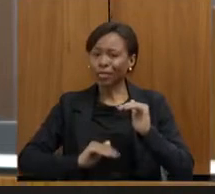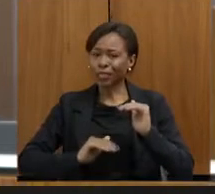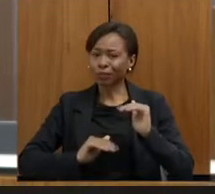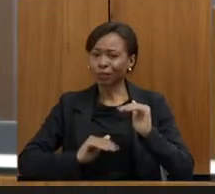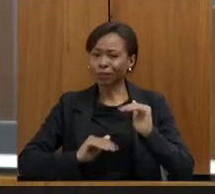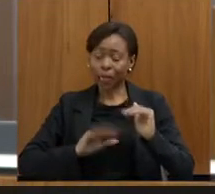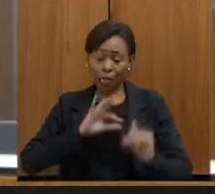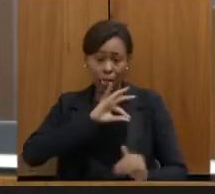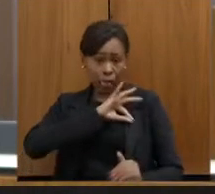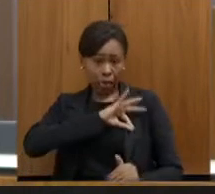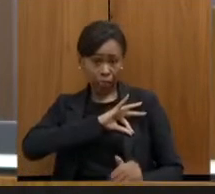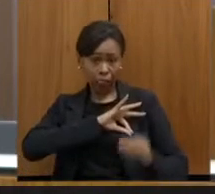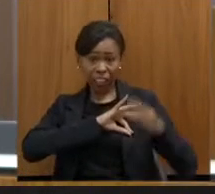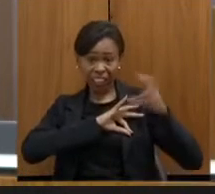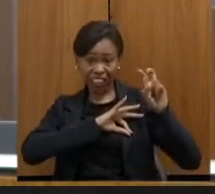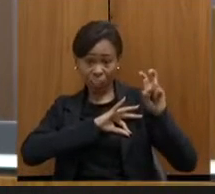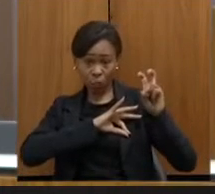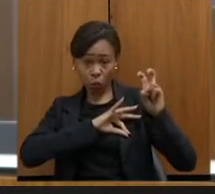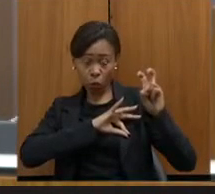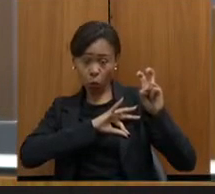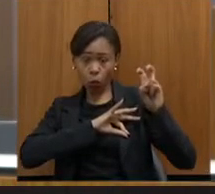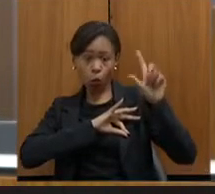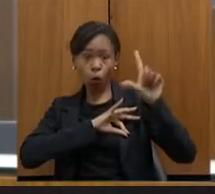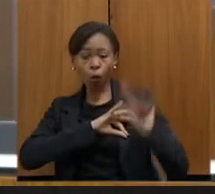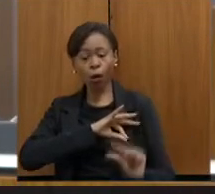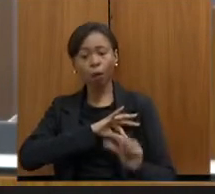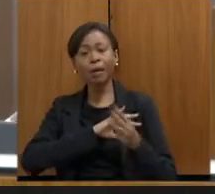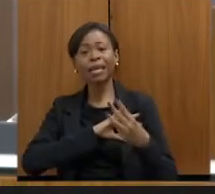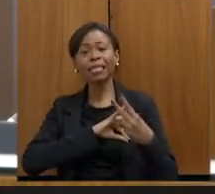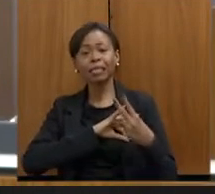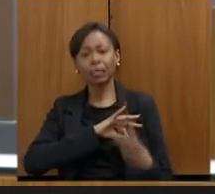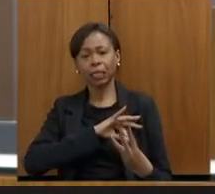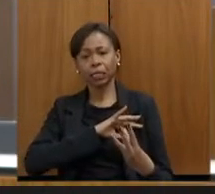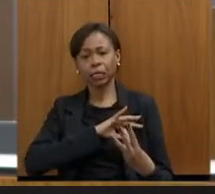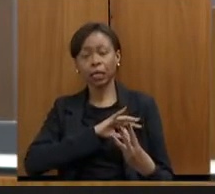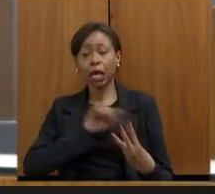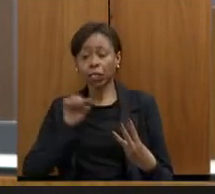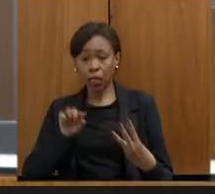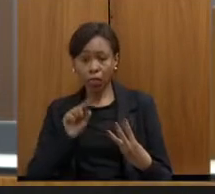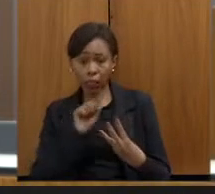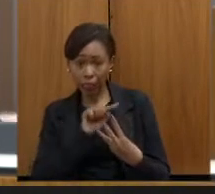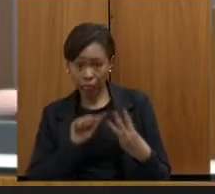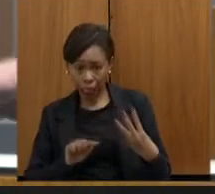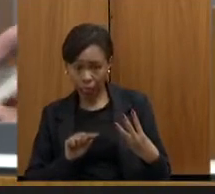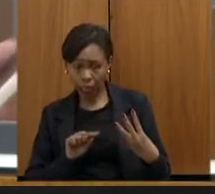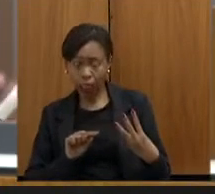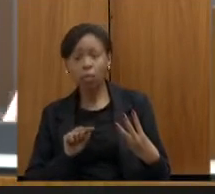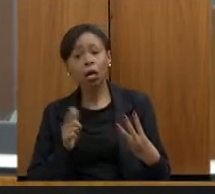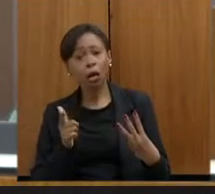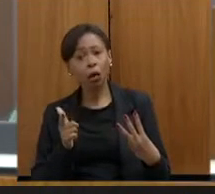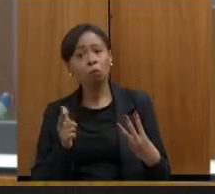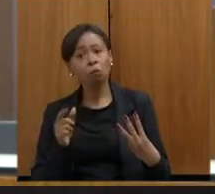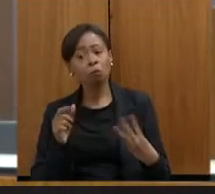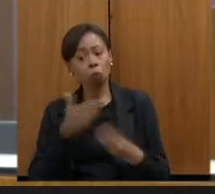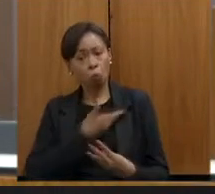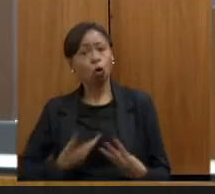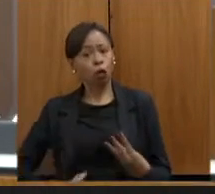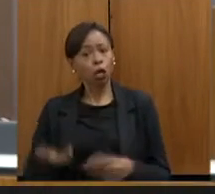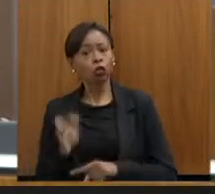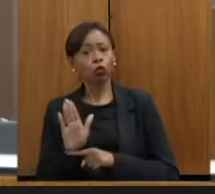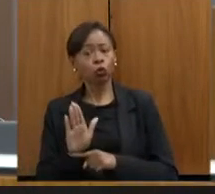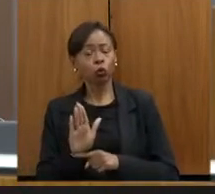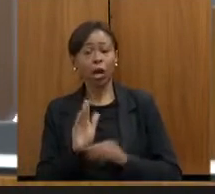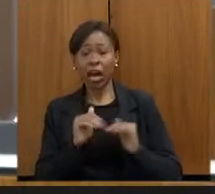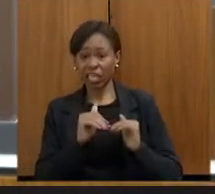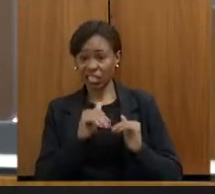Ou seja, quem ganha até três é atendido pelo poder público, quem ganha acima de três tem que pagar a reúbe